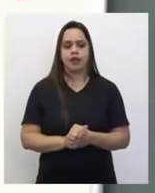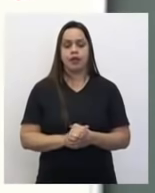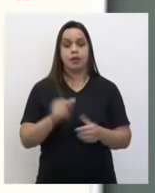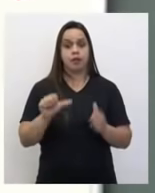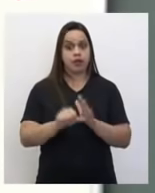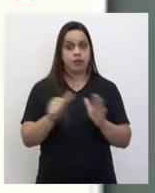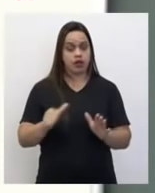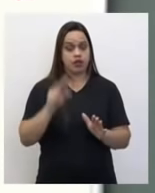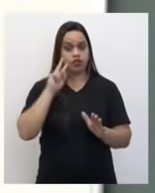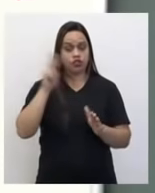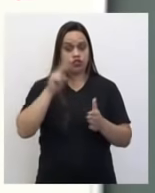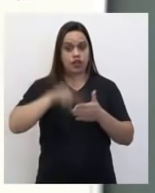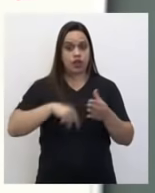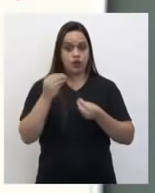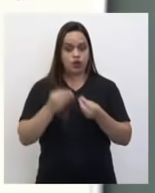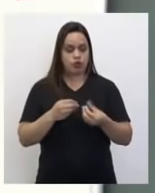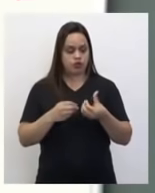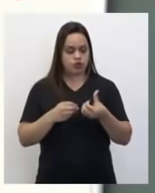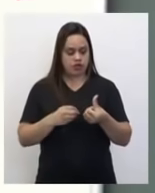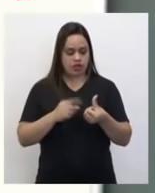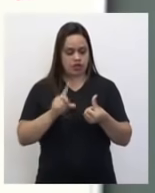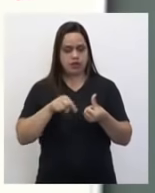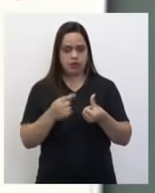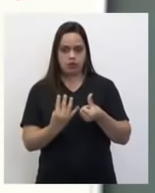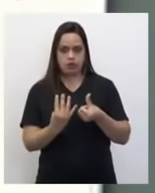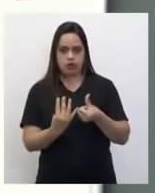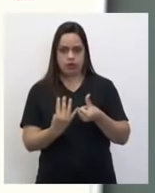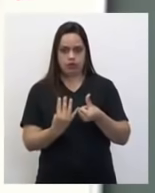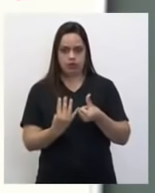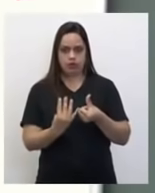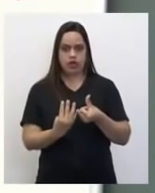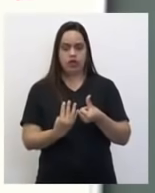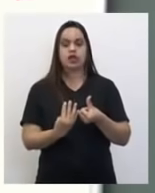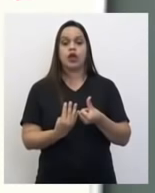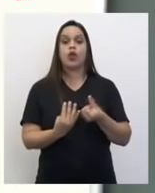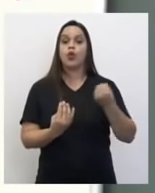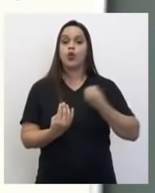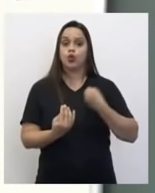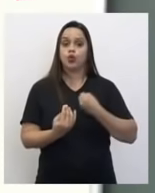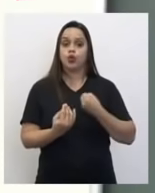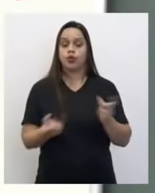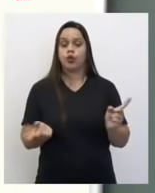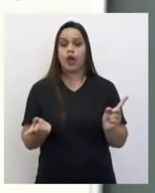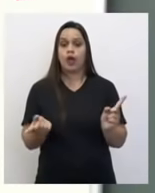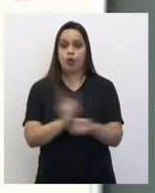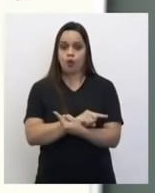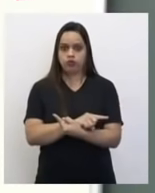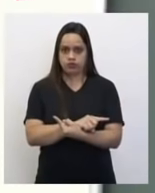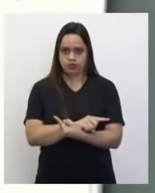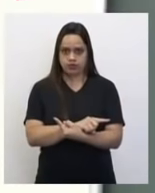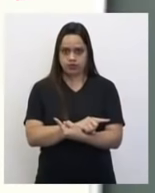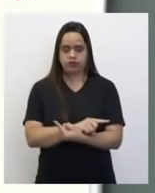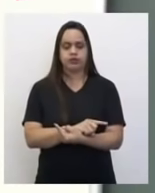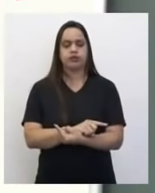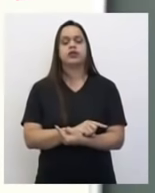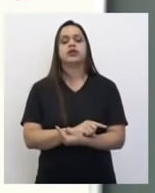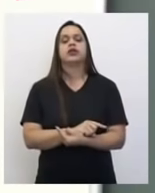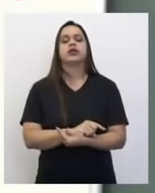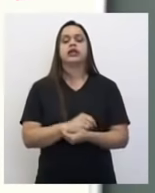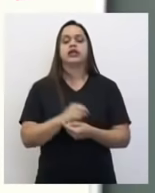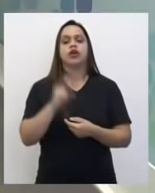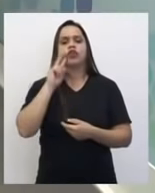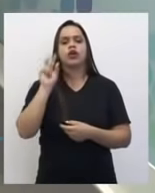se depois o quatro. O número decimal, o número binário é diferente o sistema, tá? Então o que que